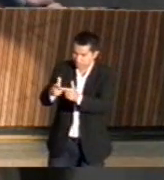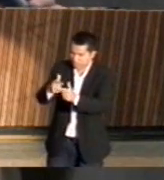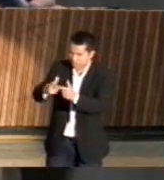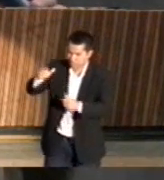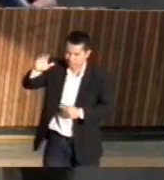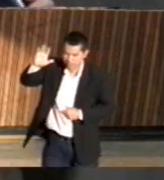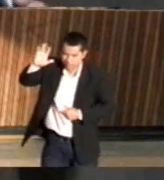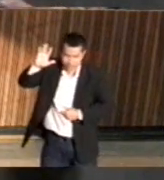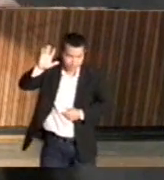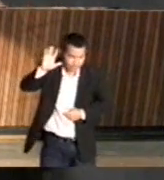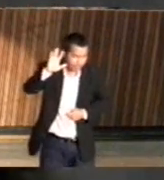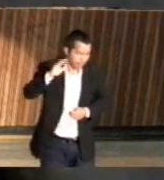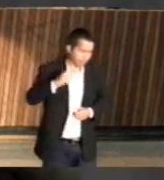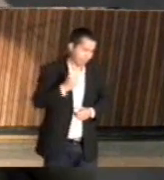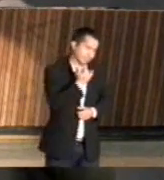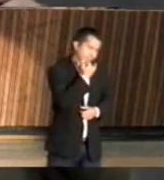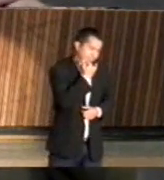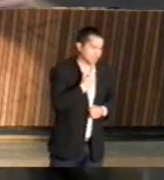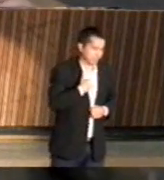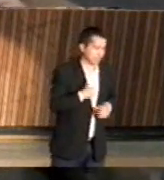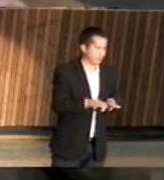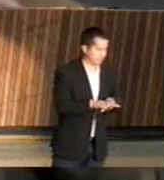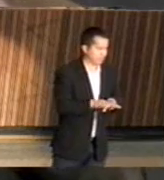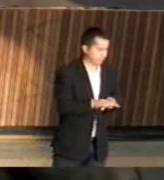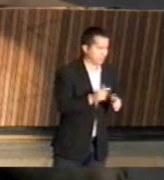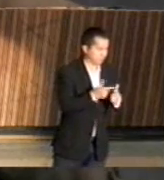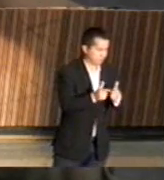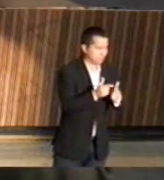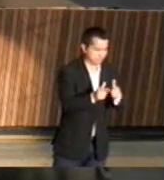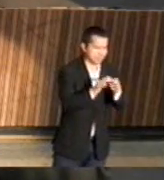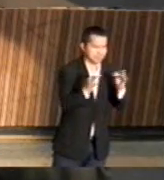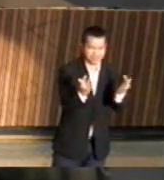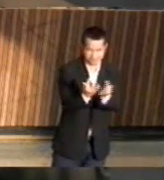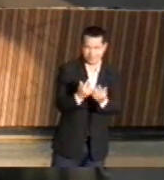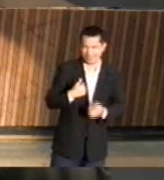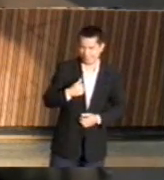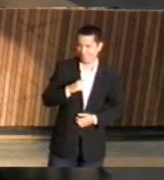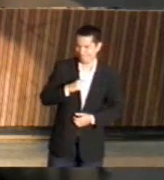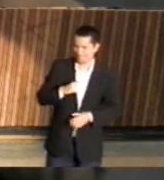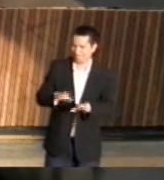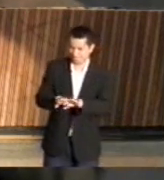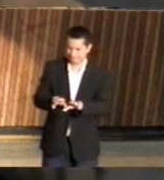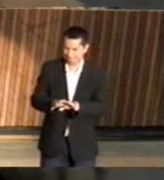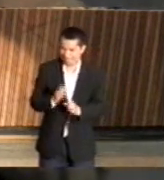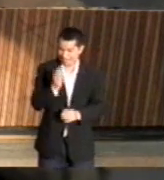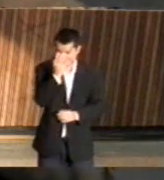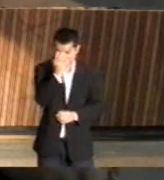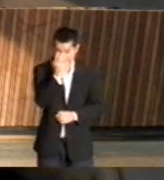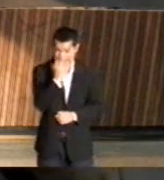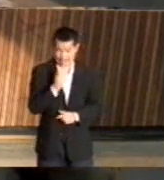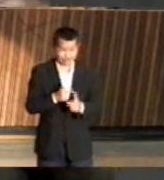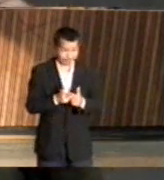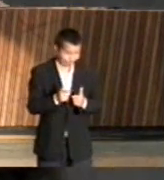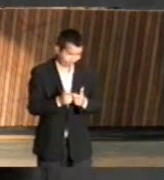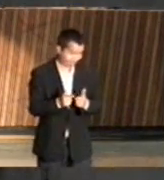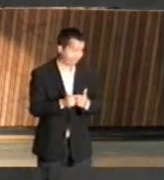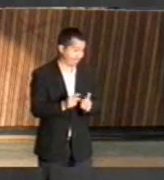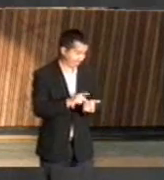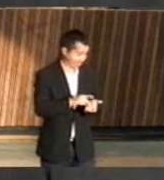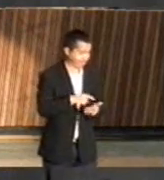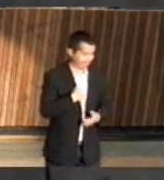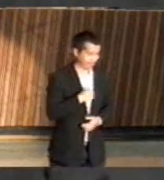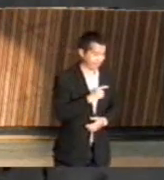Então eu sou gente normal, eu também já tive problemas sérios de família, né? E já deu, desses que levantaram